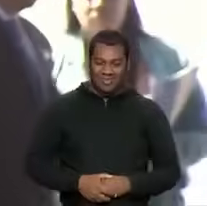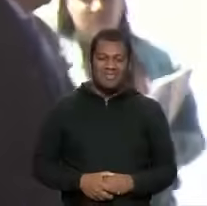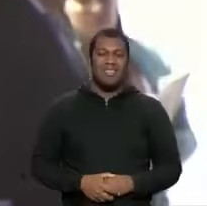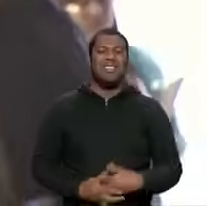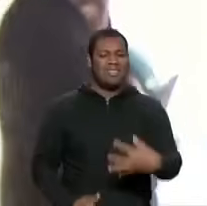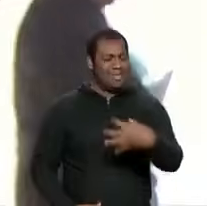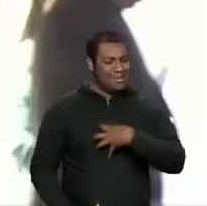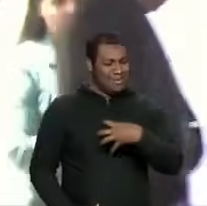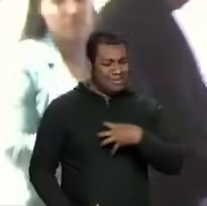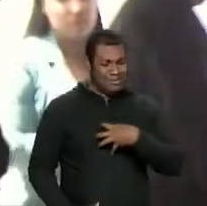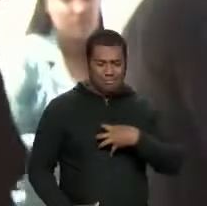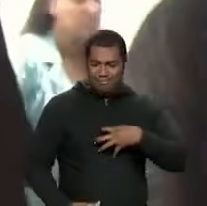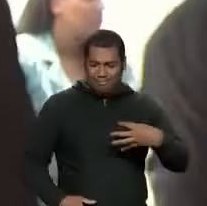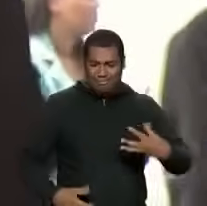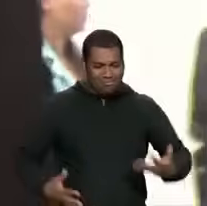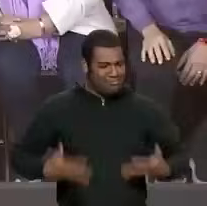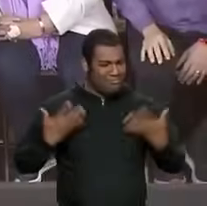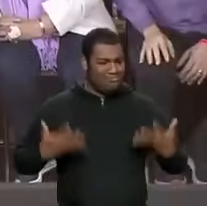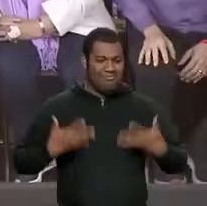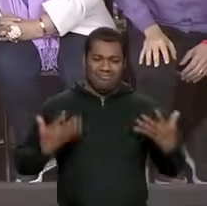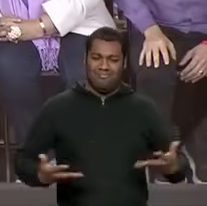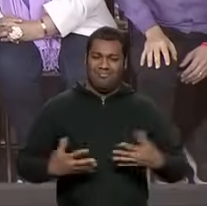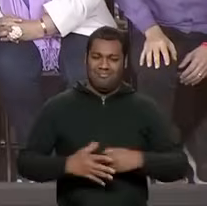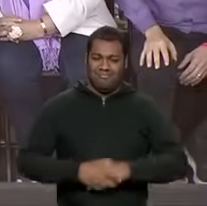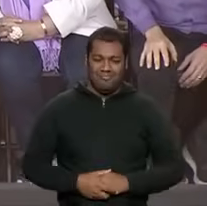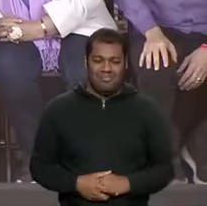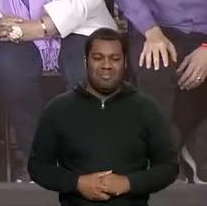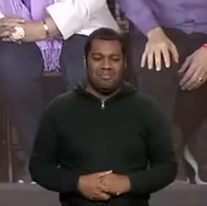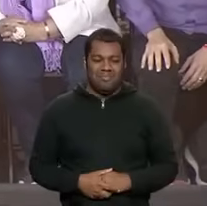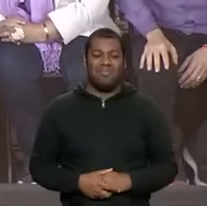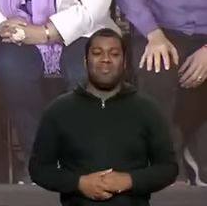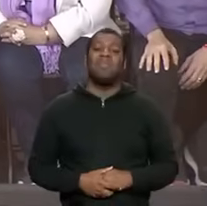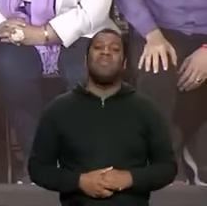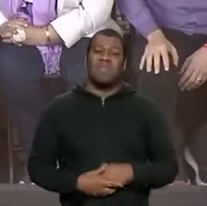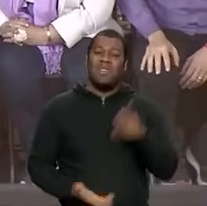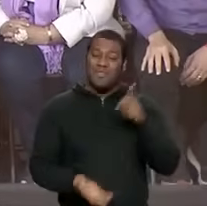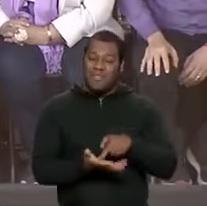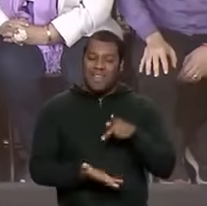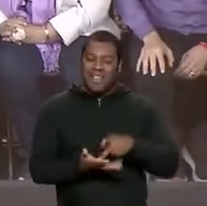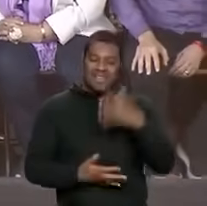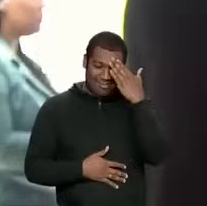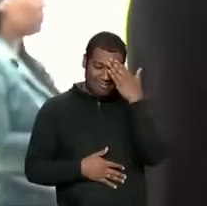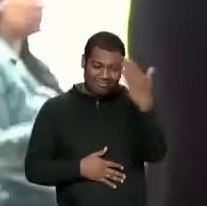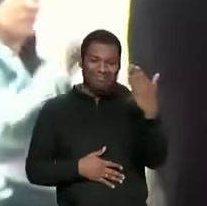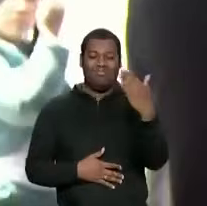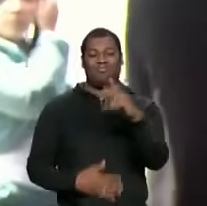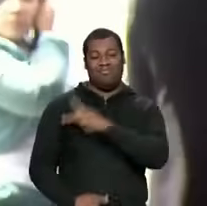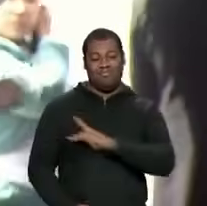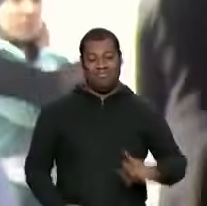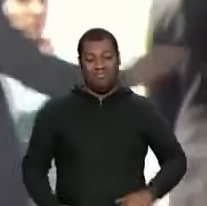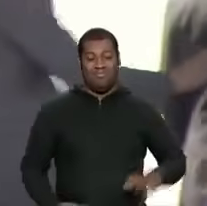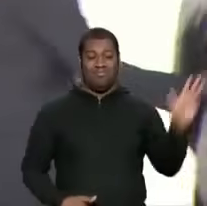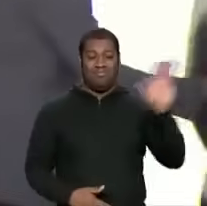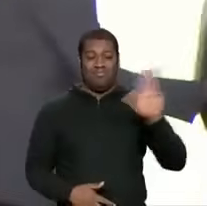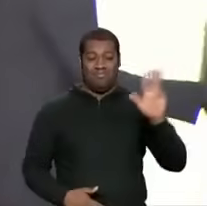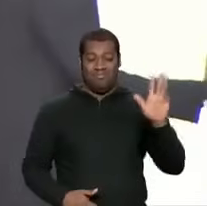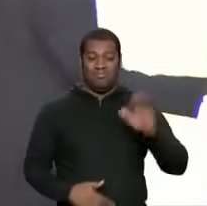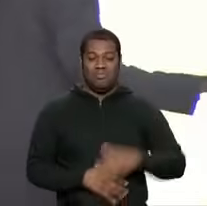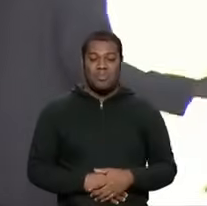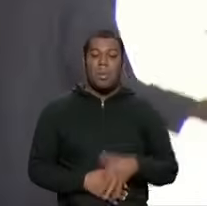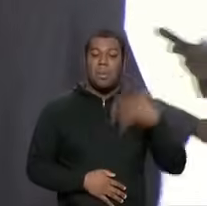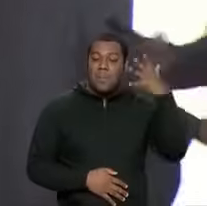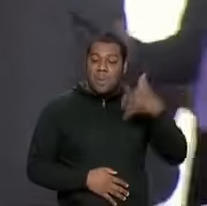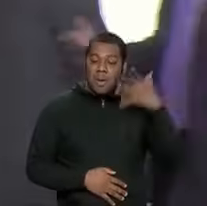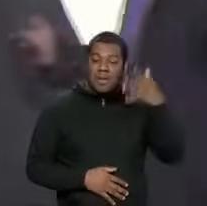eu queria muito grande presidente Lula a gente realmente quer te agradecer muito e aí eu finalizo a minha fala